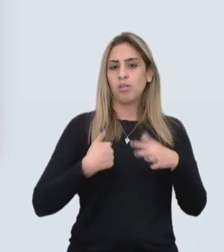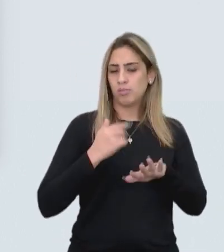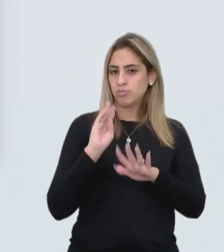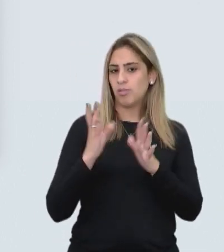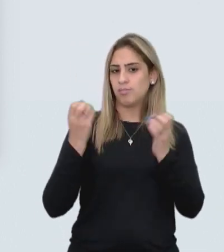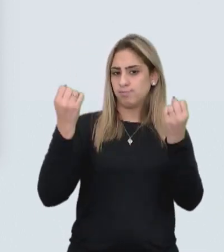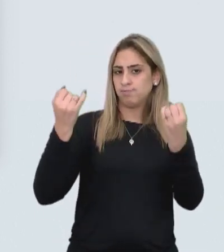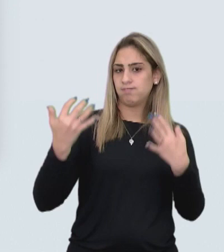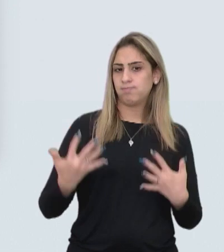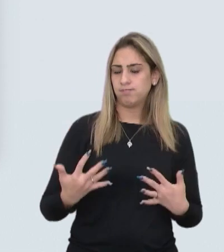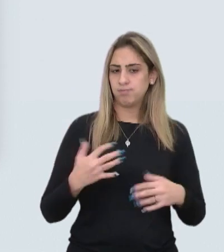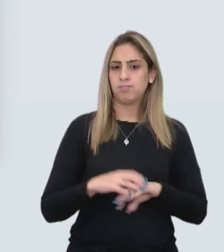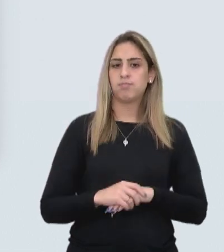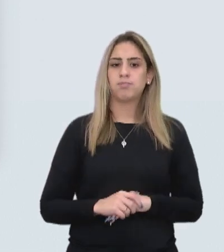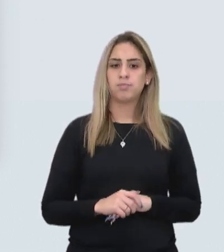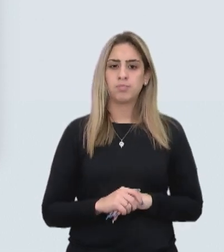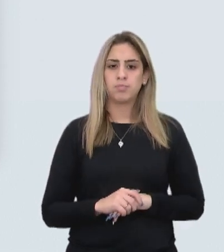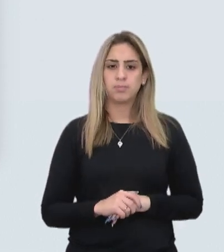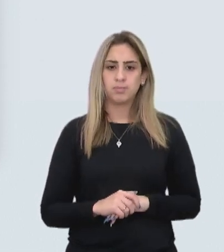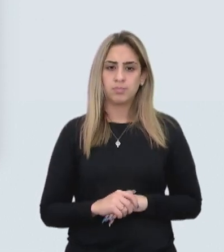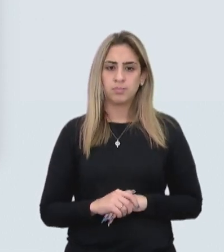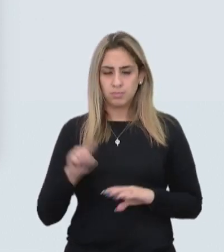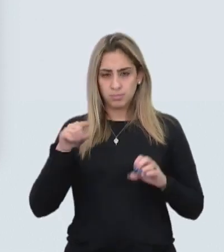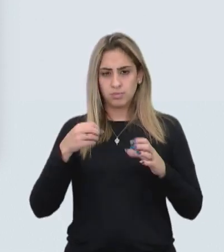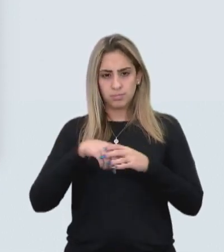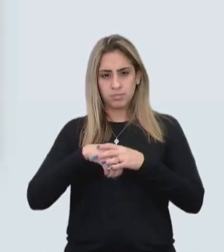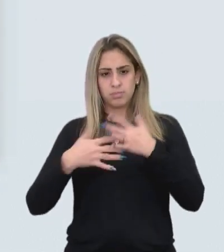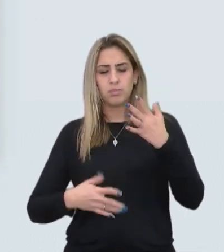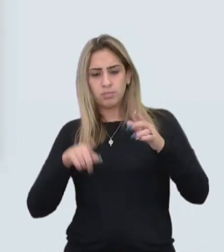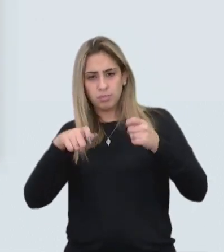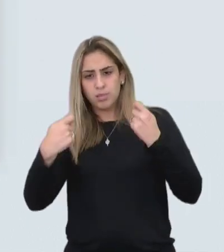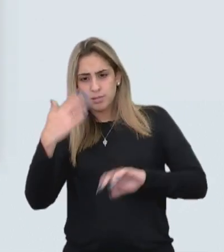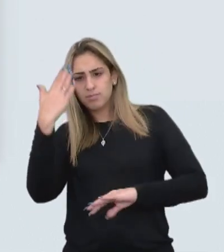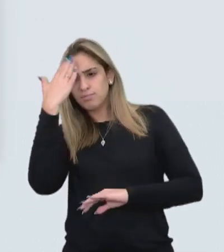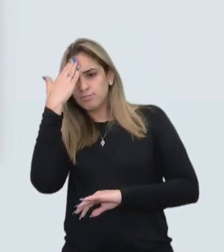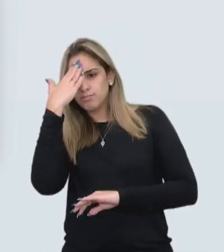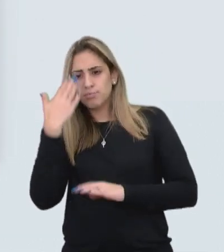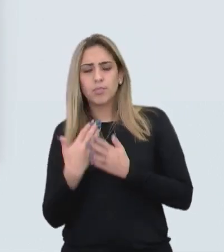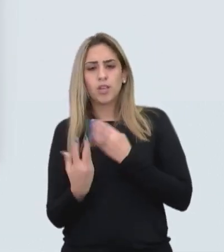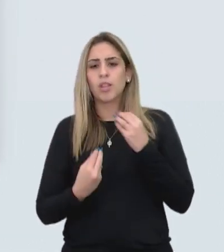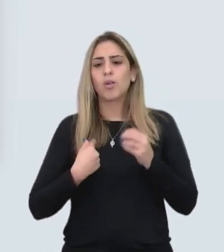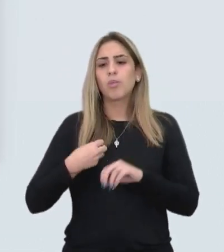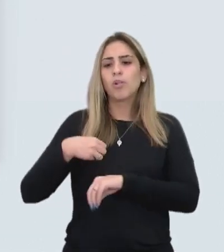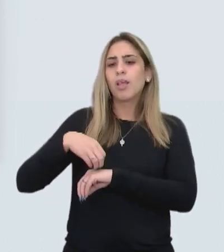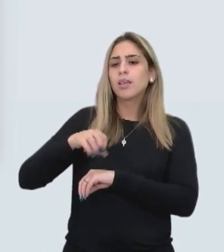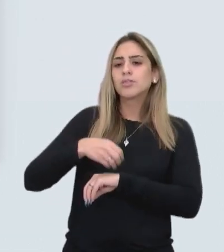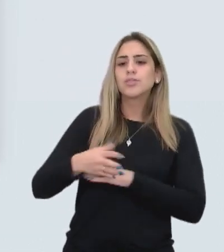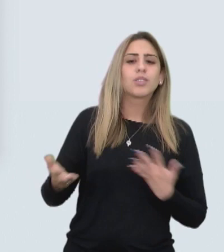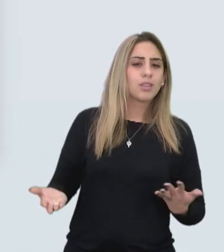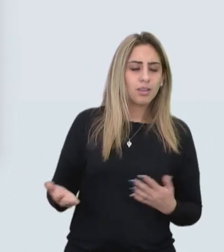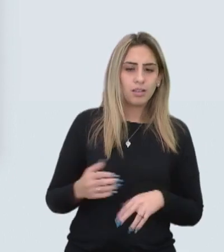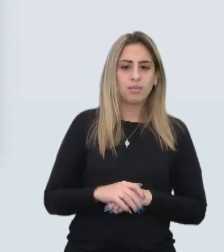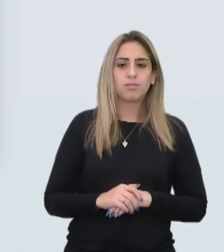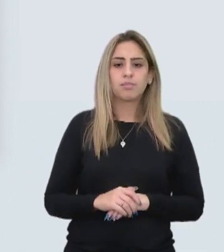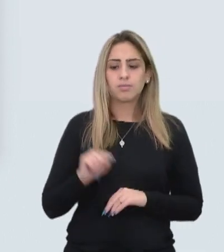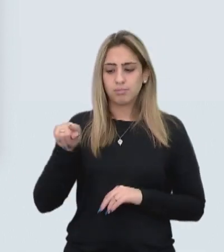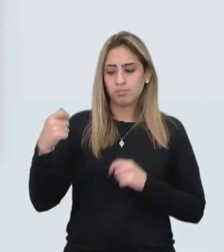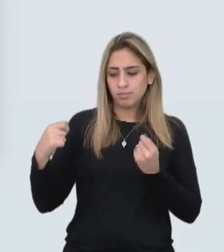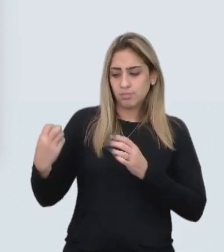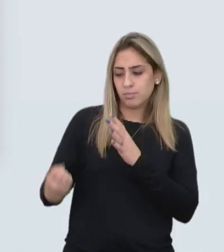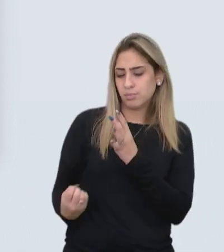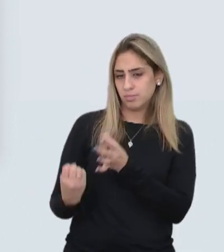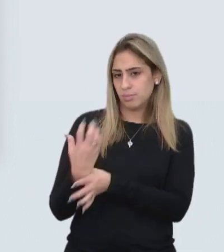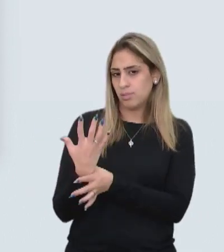falar, certo? É aqui que vem o conteúdo e esse conteúdo você que precisa entender, não tem como eu te dar dicas sobre isso, é você quem tem que criar a sua